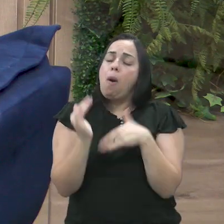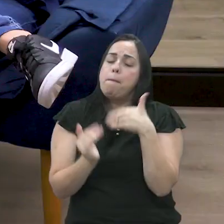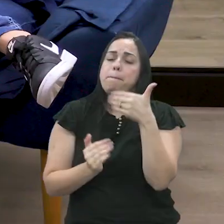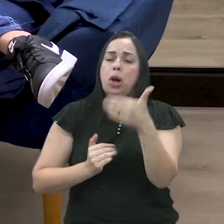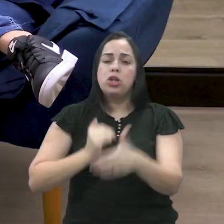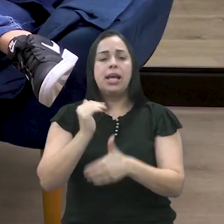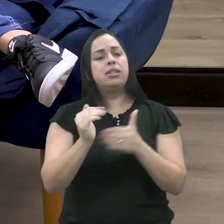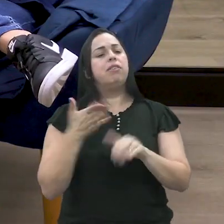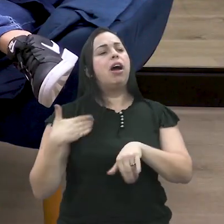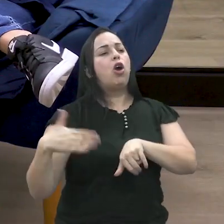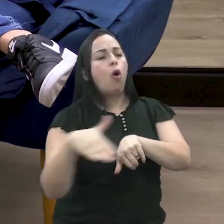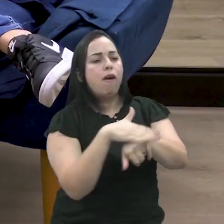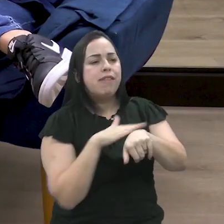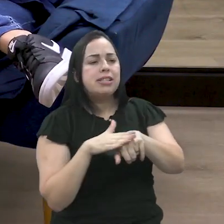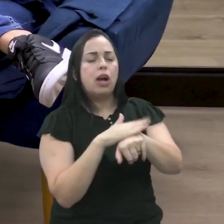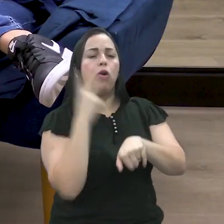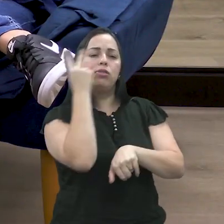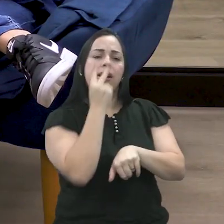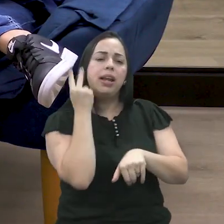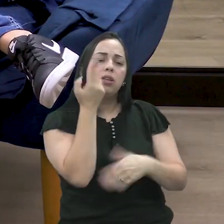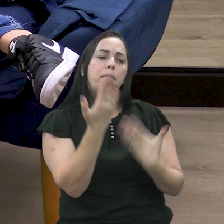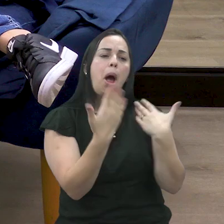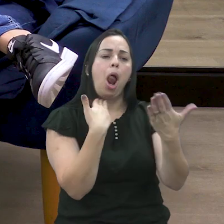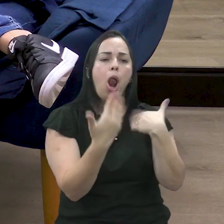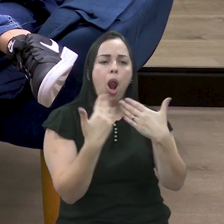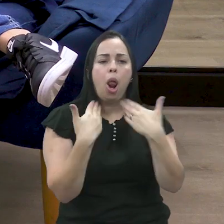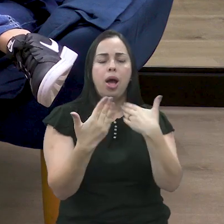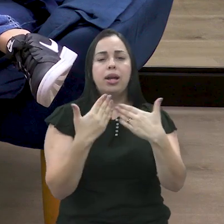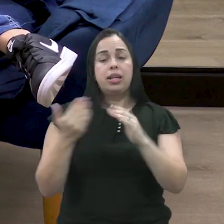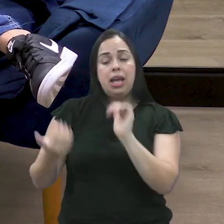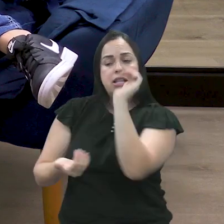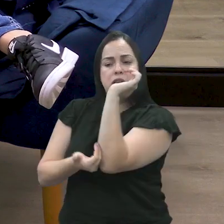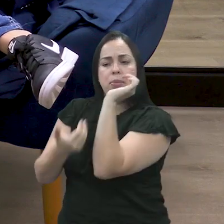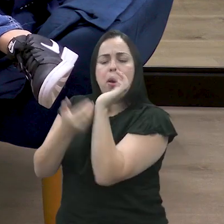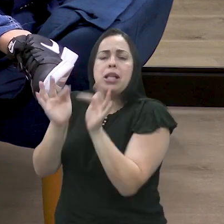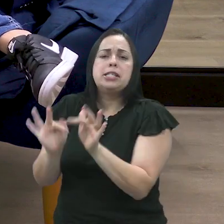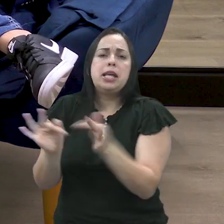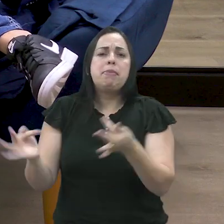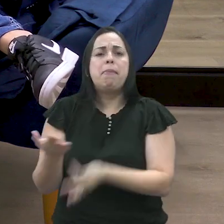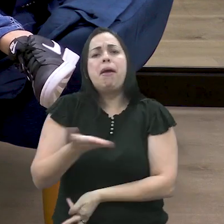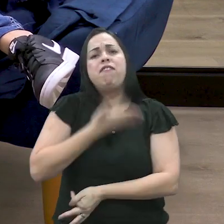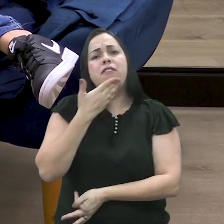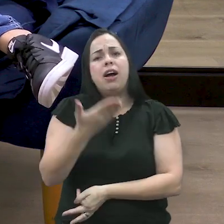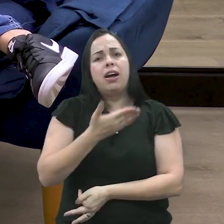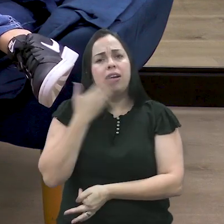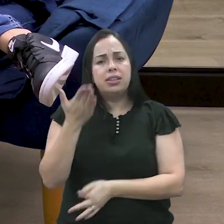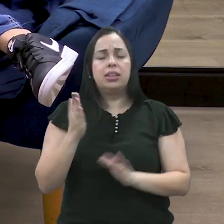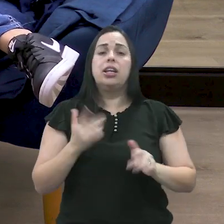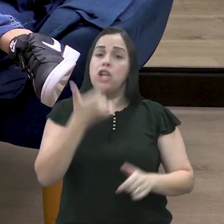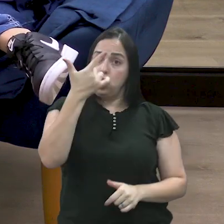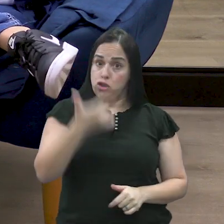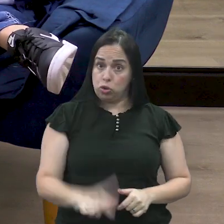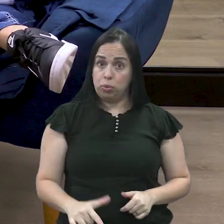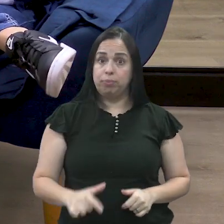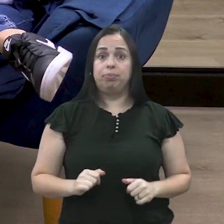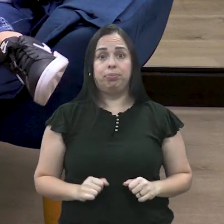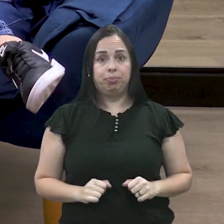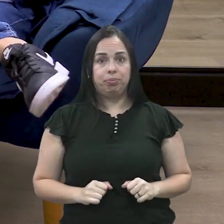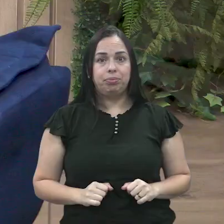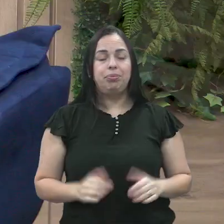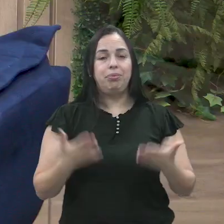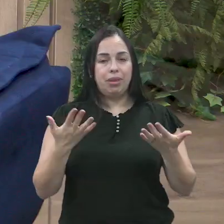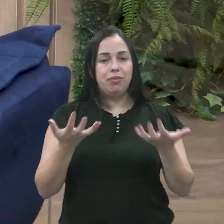colegas, convencer a importância dessa desburocratização, dessa facilitação para as pessoas que mais precisam. E, mais uma vez,